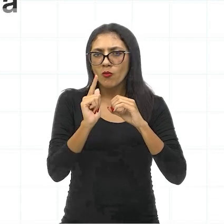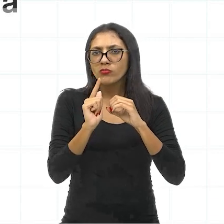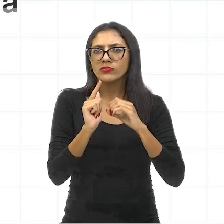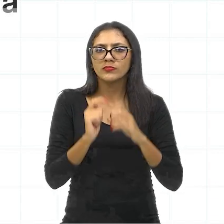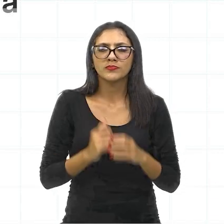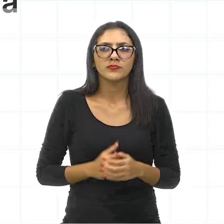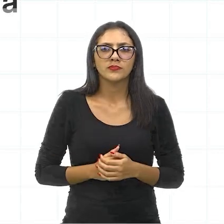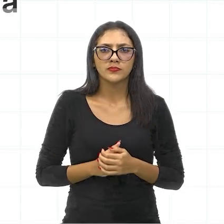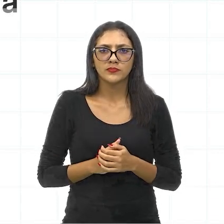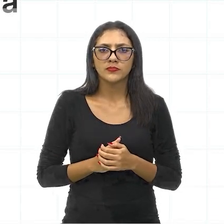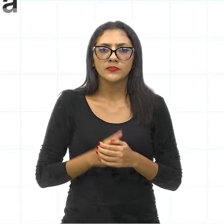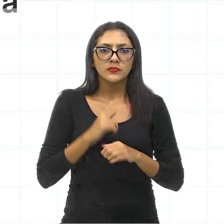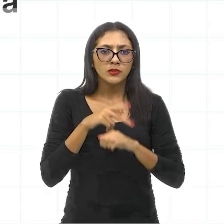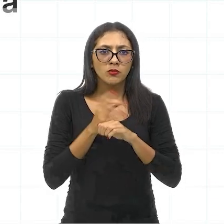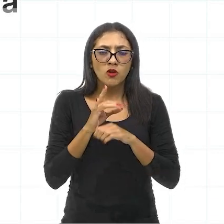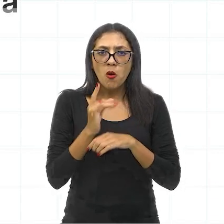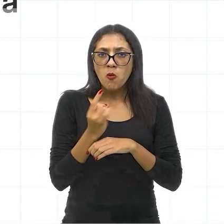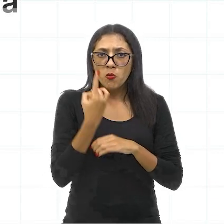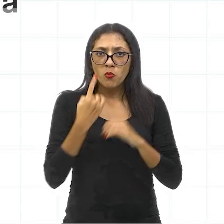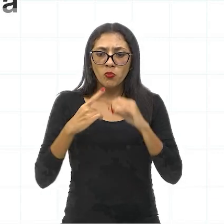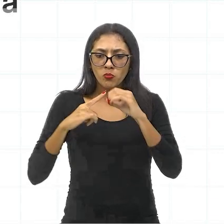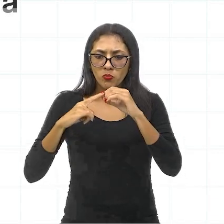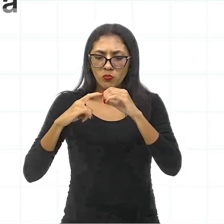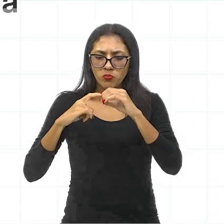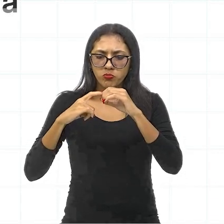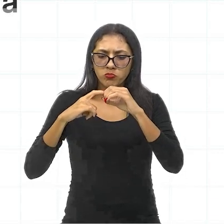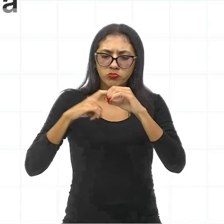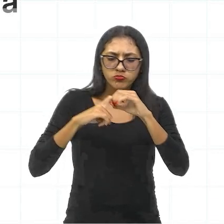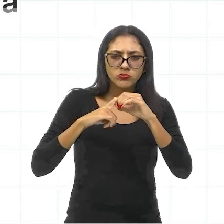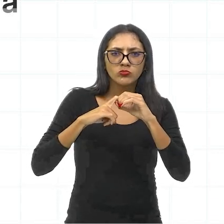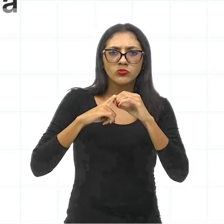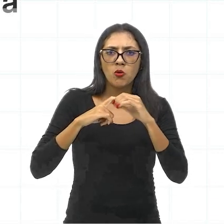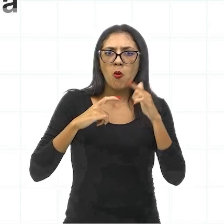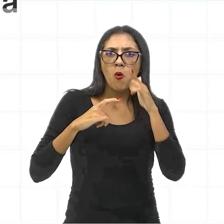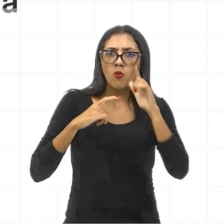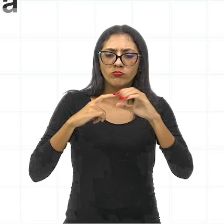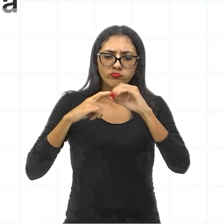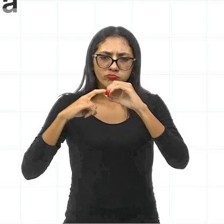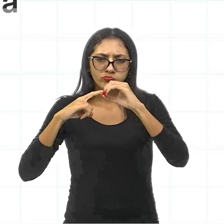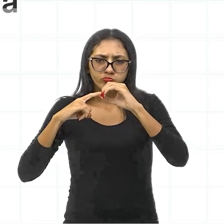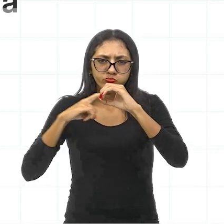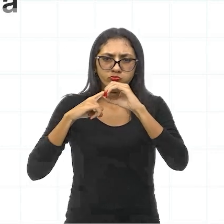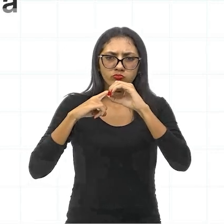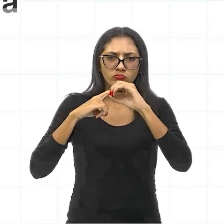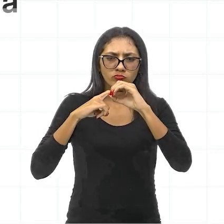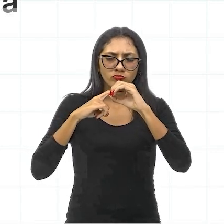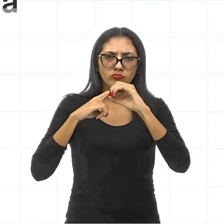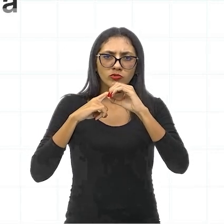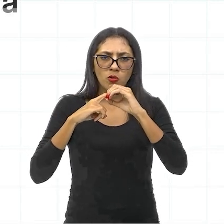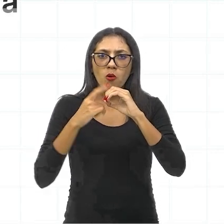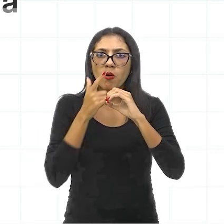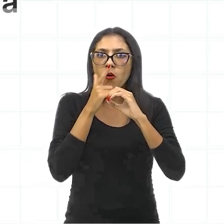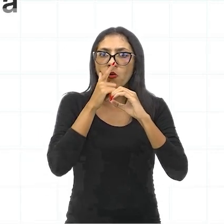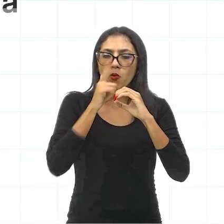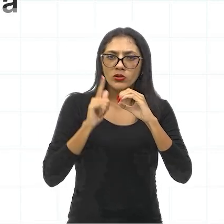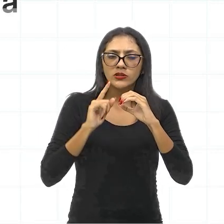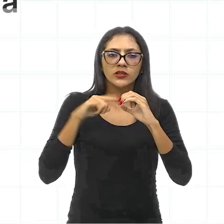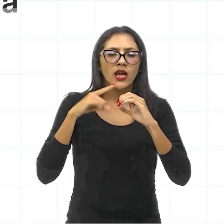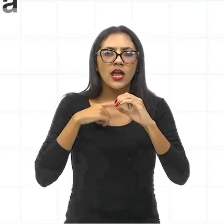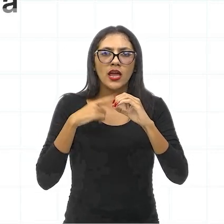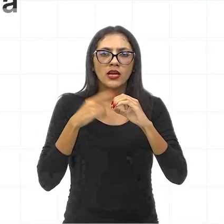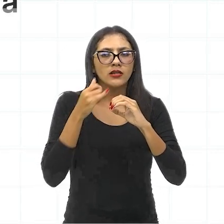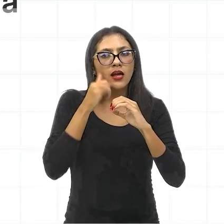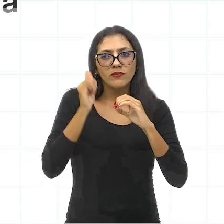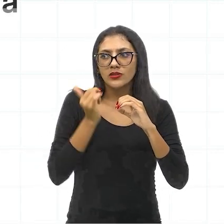Quando o primeiro espermatozoide atingir a membrana vitelínica, que é a membrana mais interna do óvulo, ele impedirá a entrada